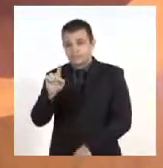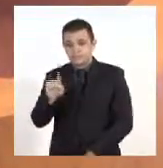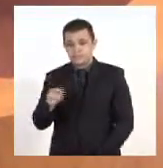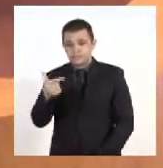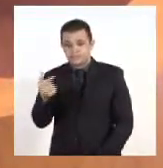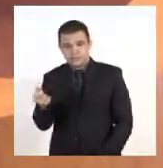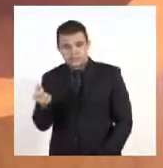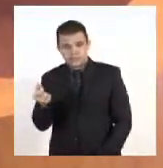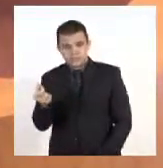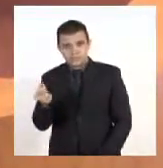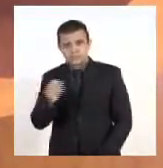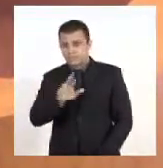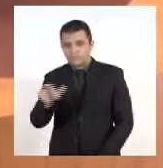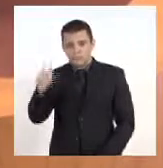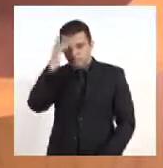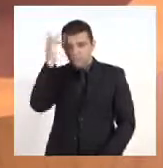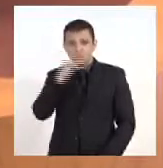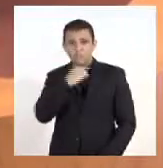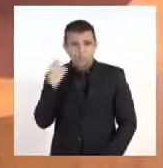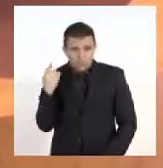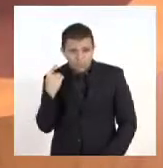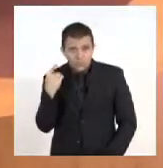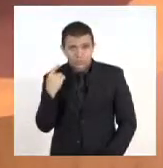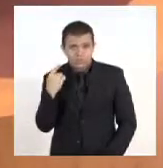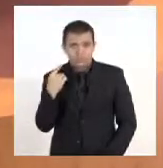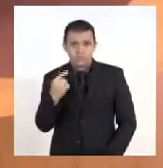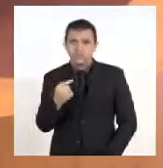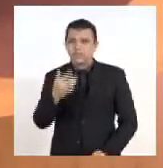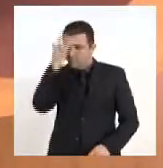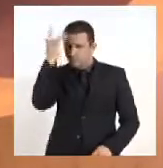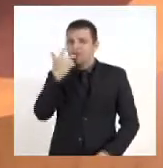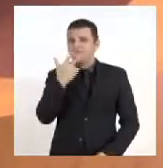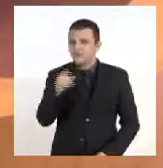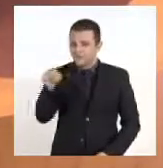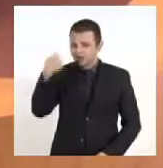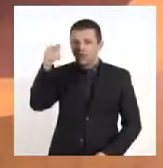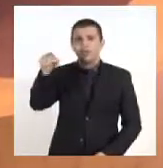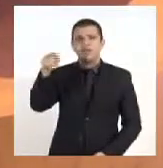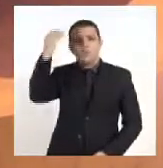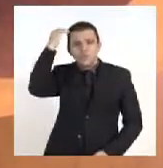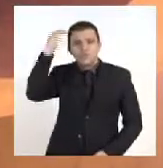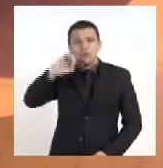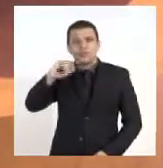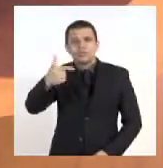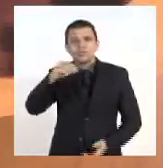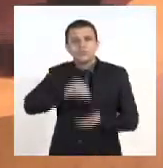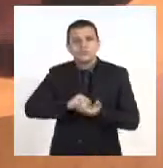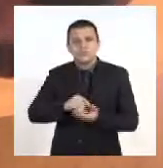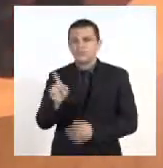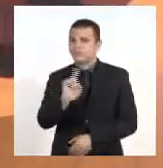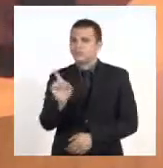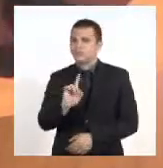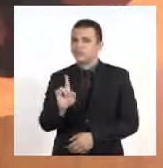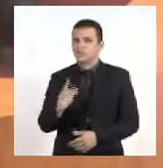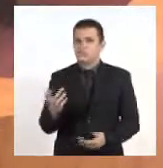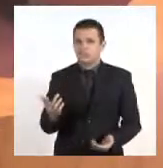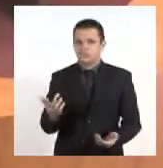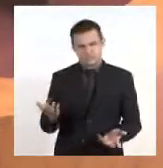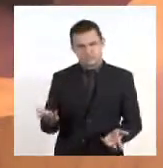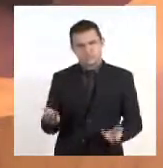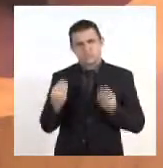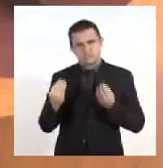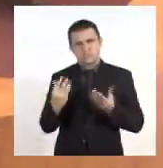dizendo que não foi a falta de oxigênio que matou essas pessoas, porque não funcionou o oxigênio. E eles